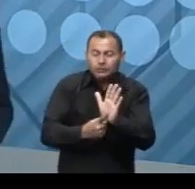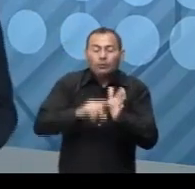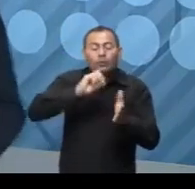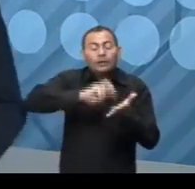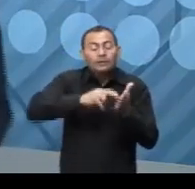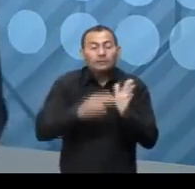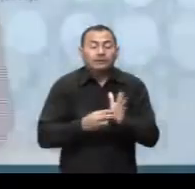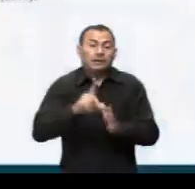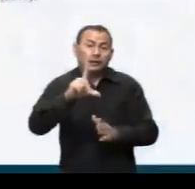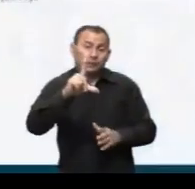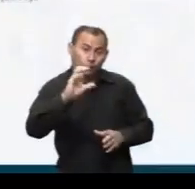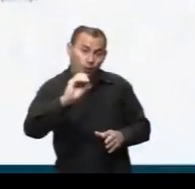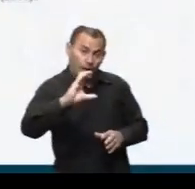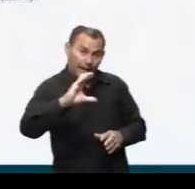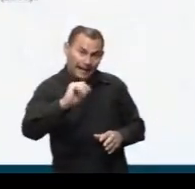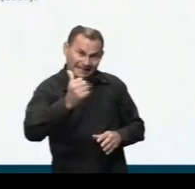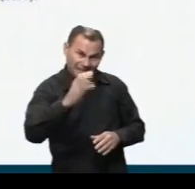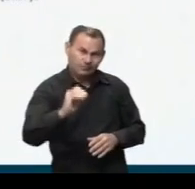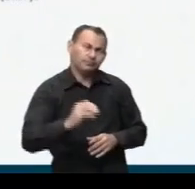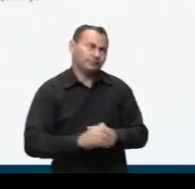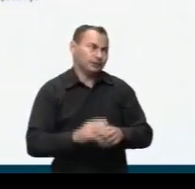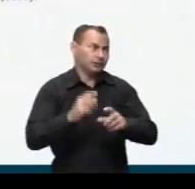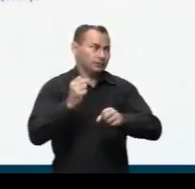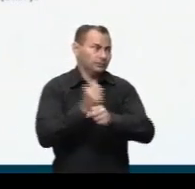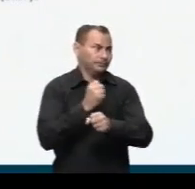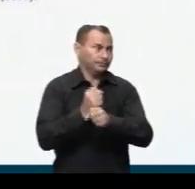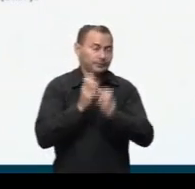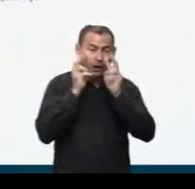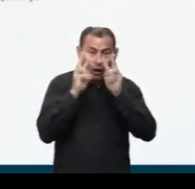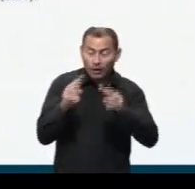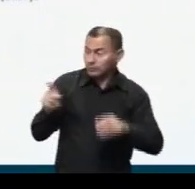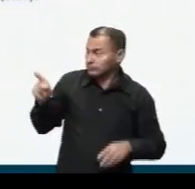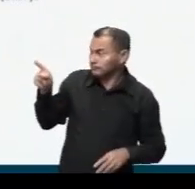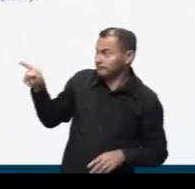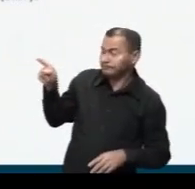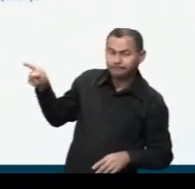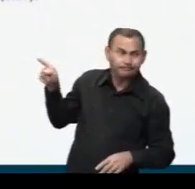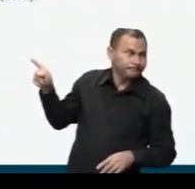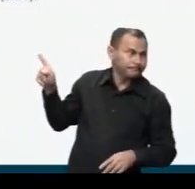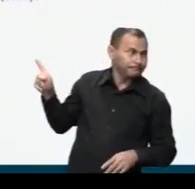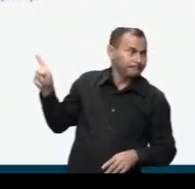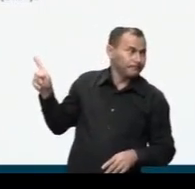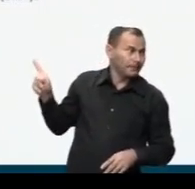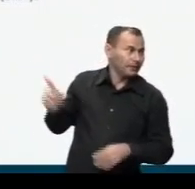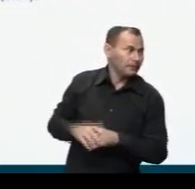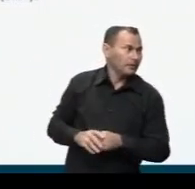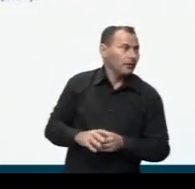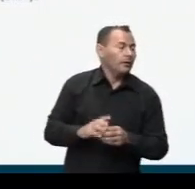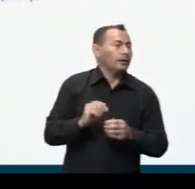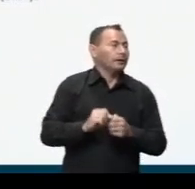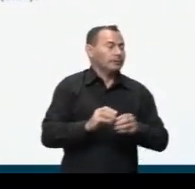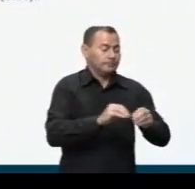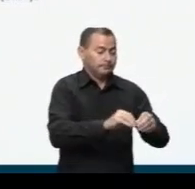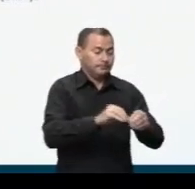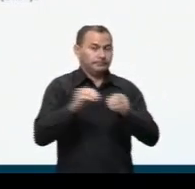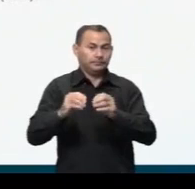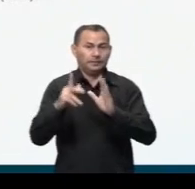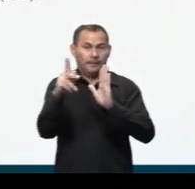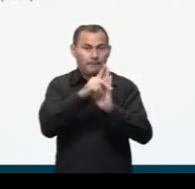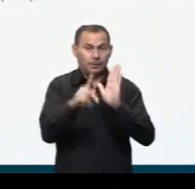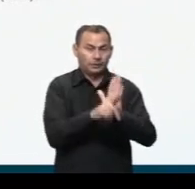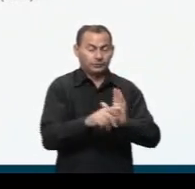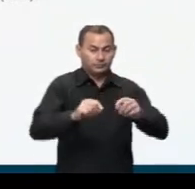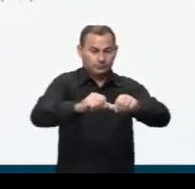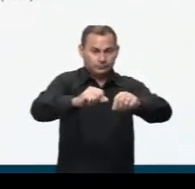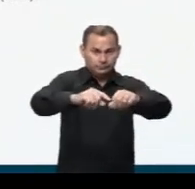seria uma locação de obra. Então, me acompanhe lá no quadro. Bom, o que é a locação de obra? É transferência do projeto